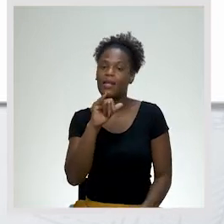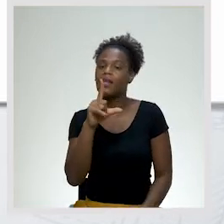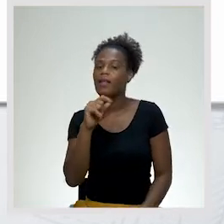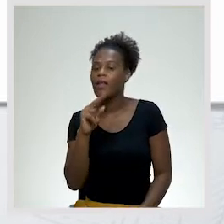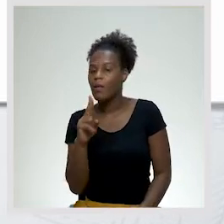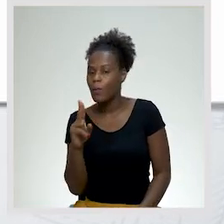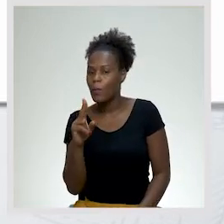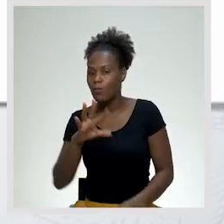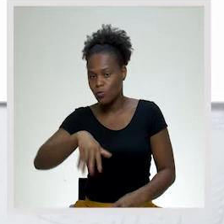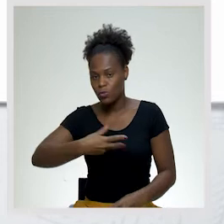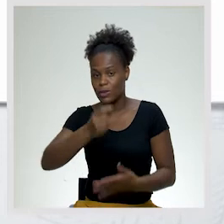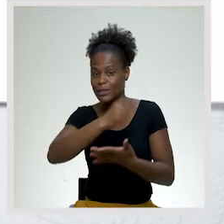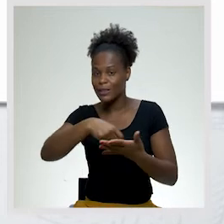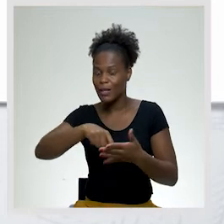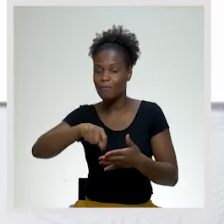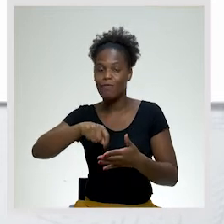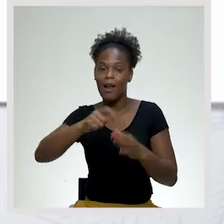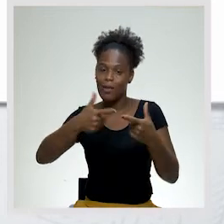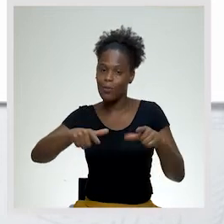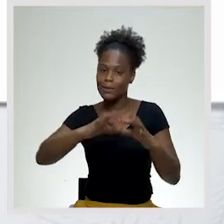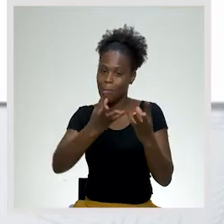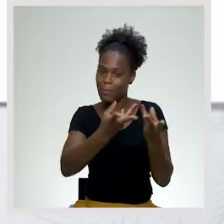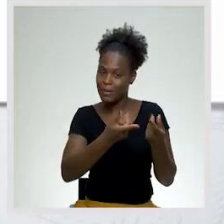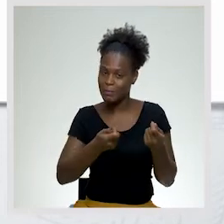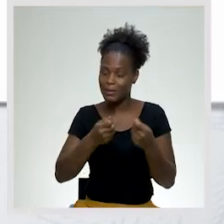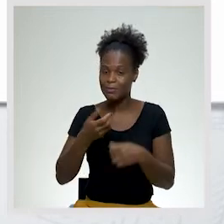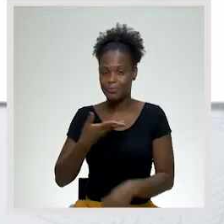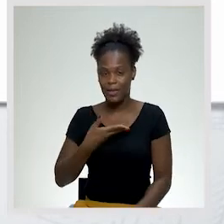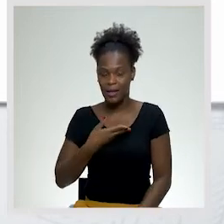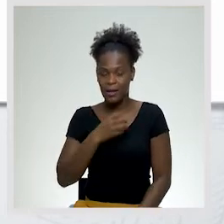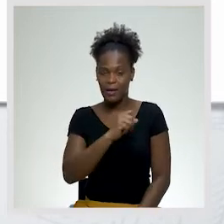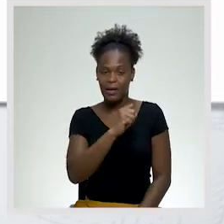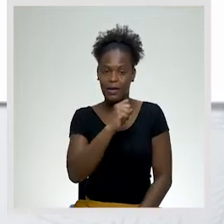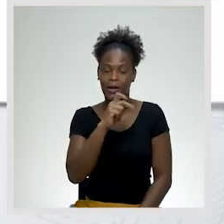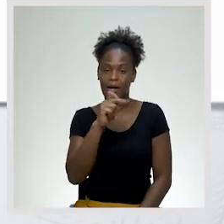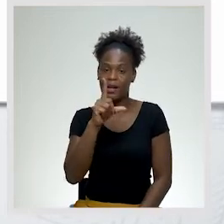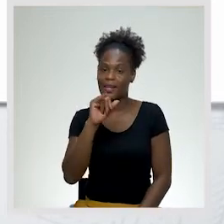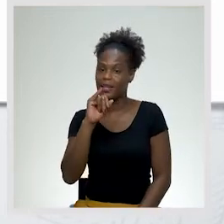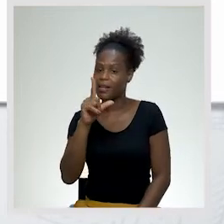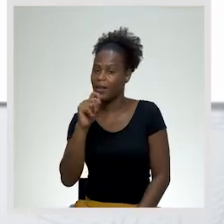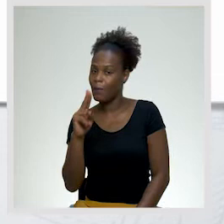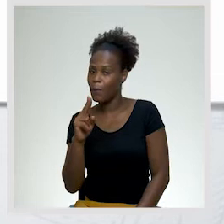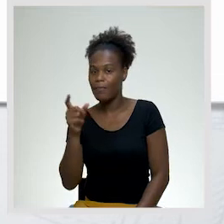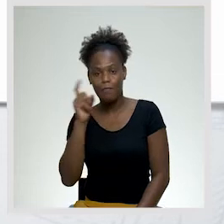está escrito em linguagem matemática. E a linha D: Galileu é defensor